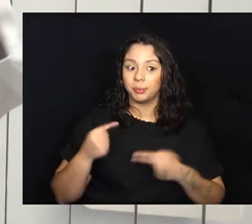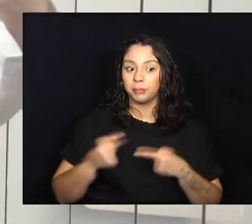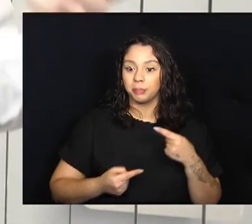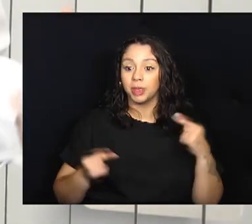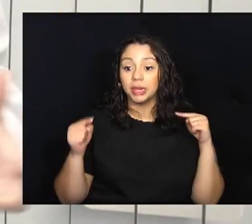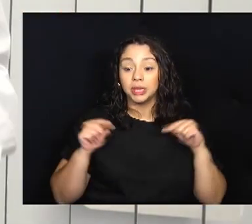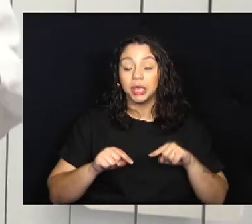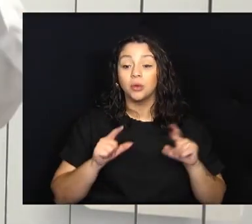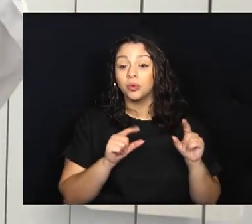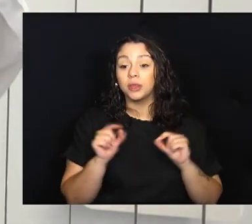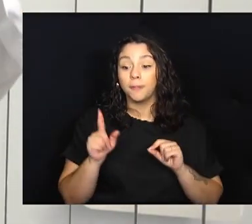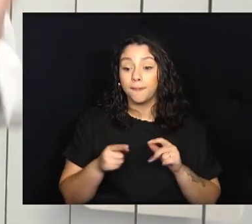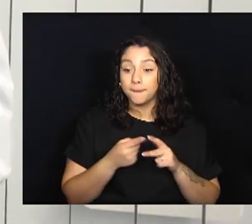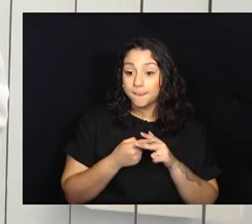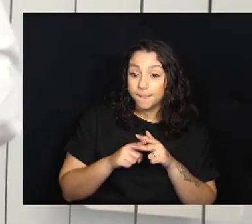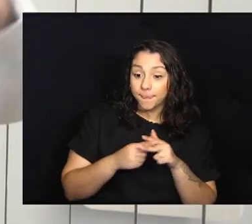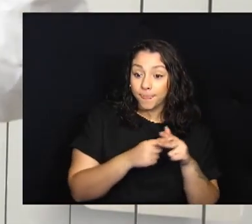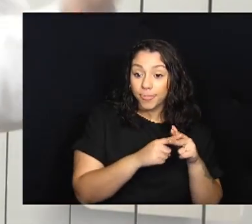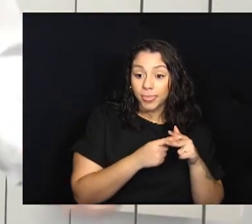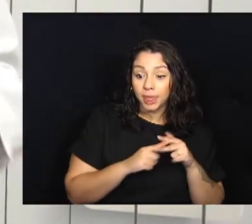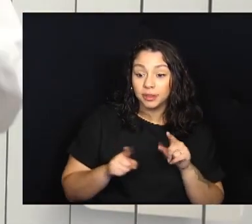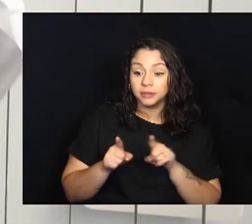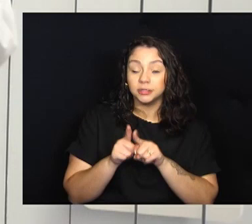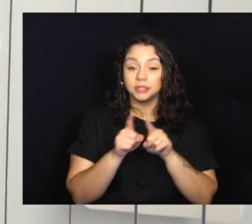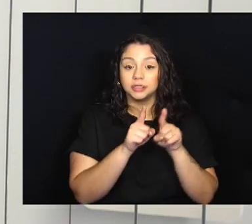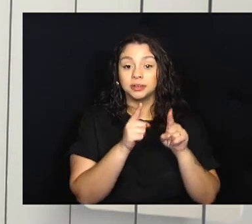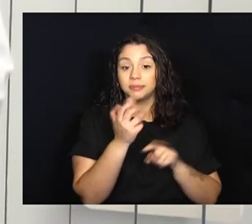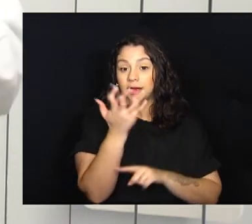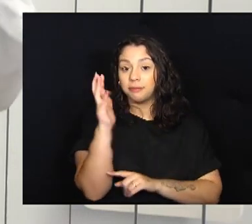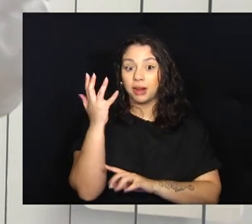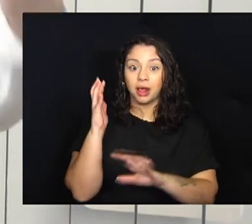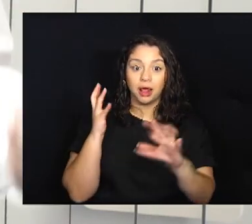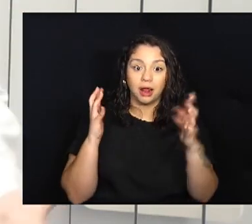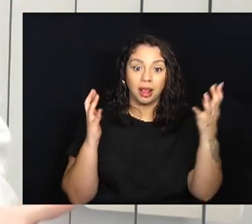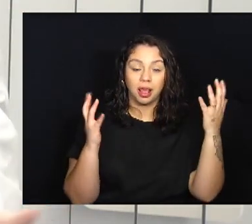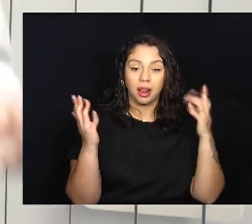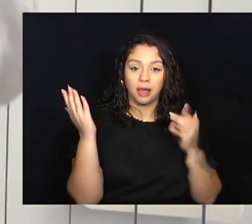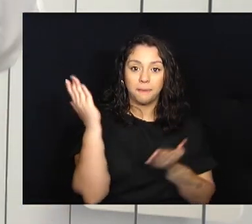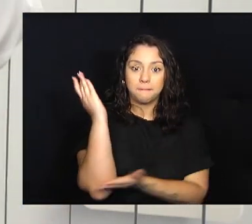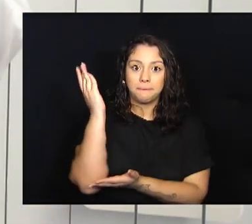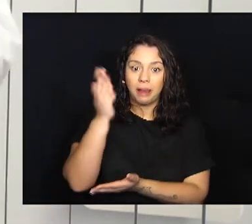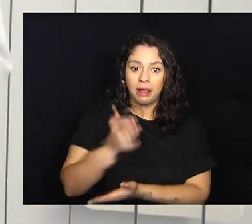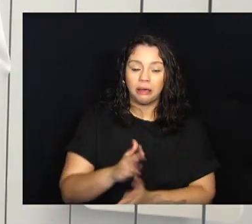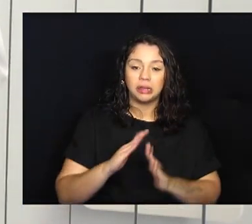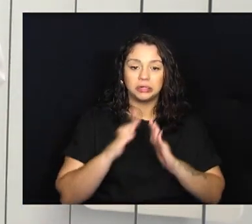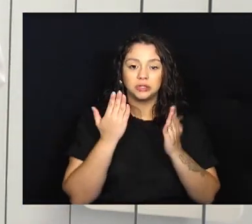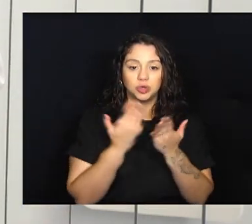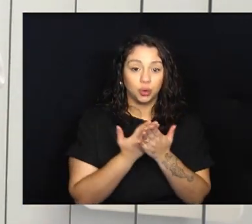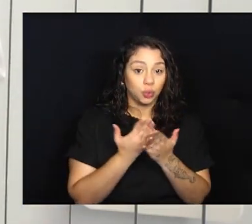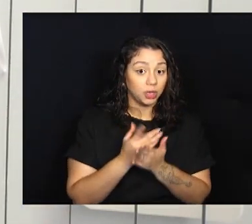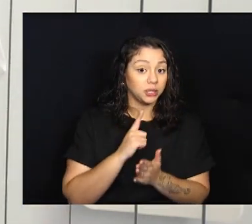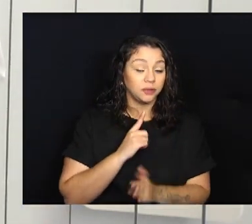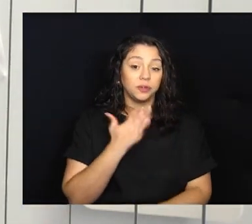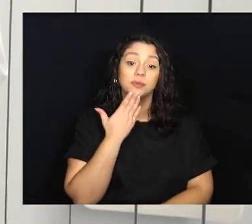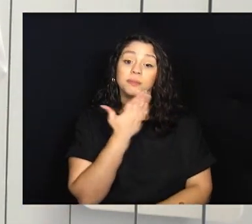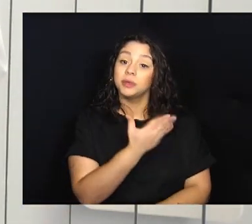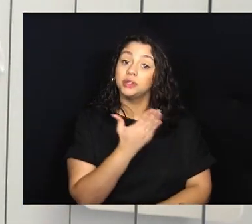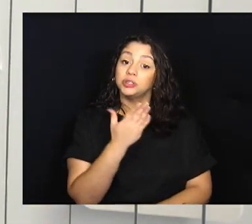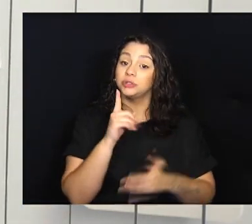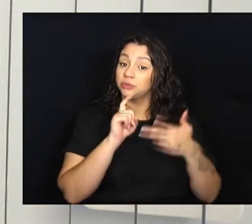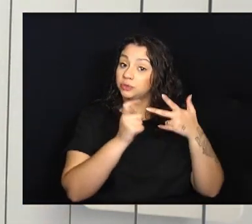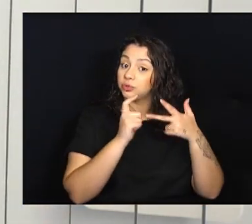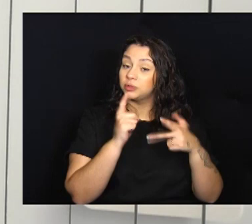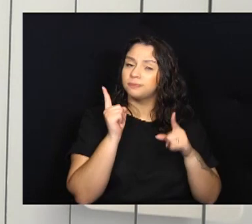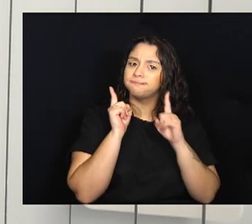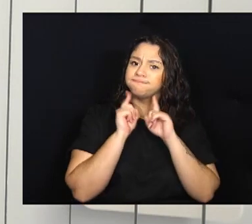sobre manutenção, corte de árvores em parques, bosques e escolas. Você fez um requerimento questionando